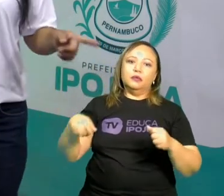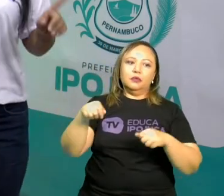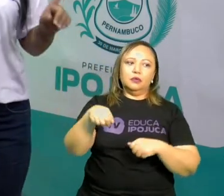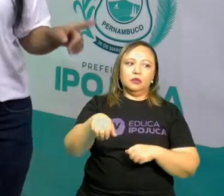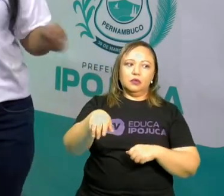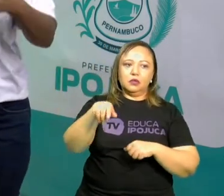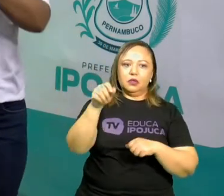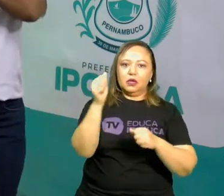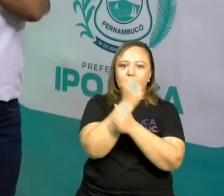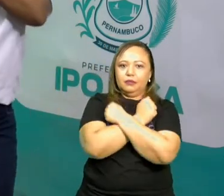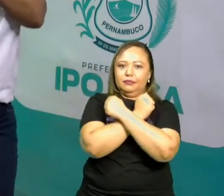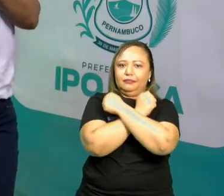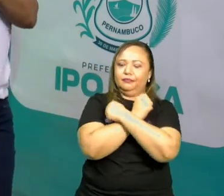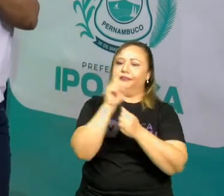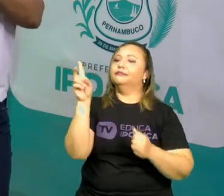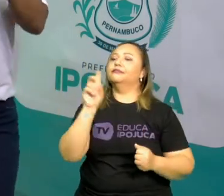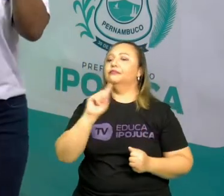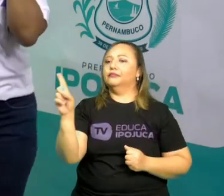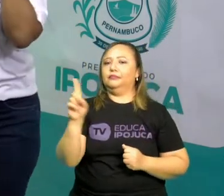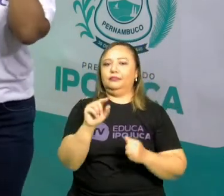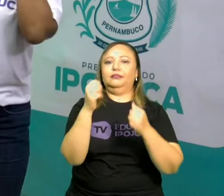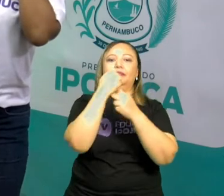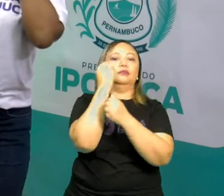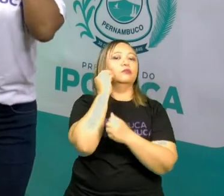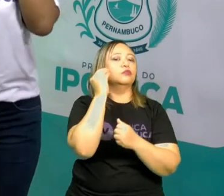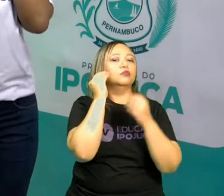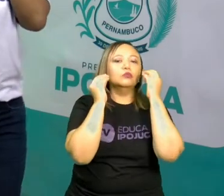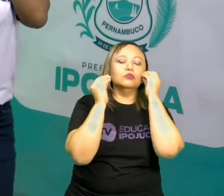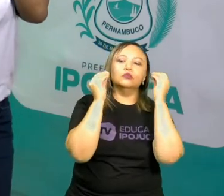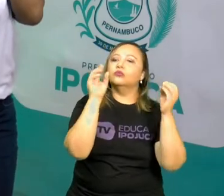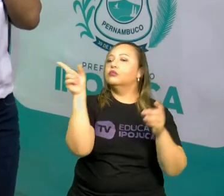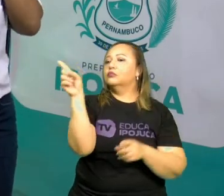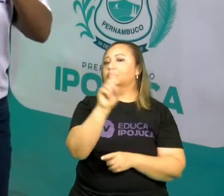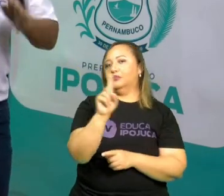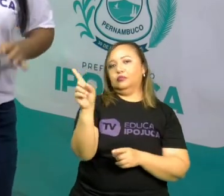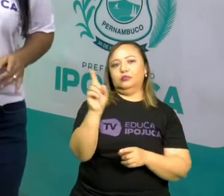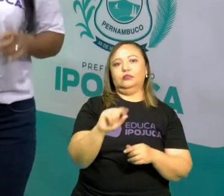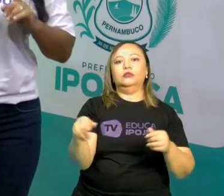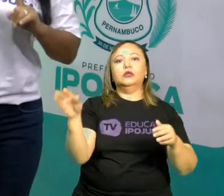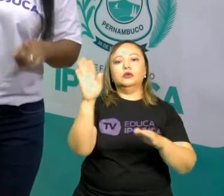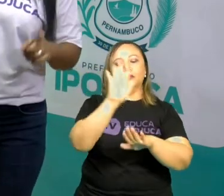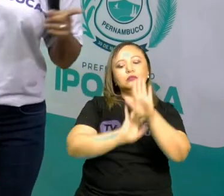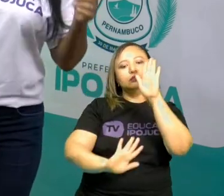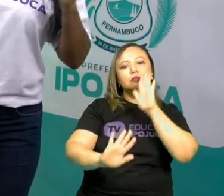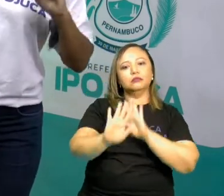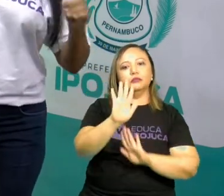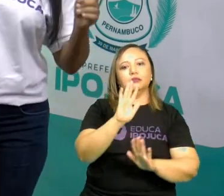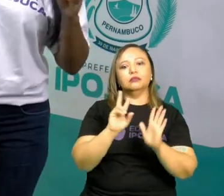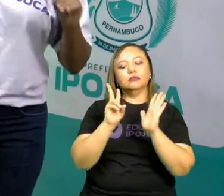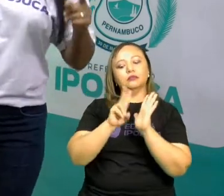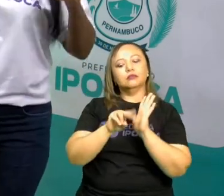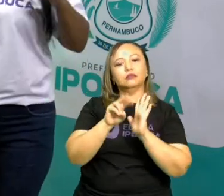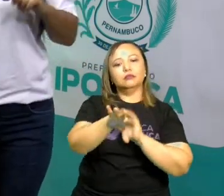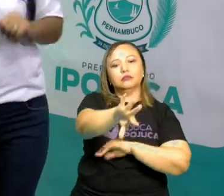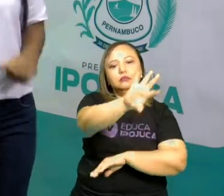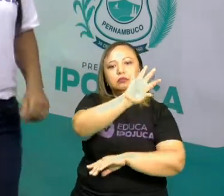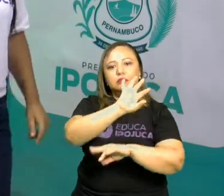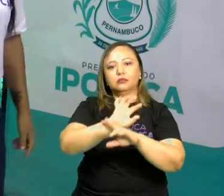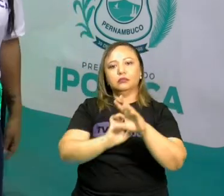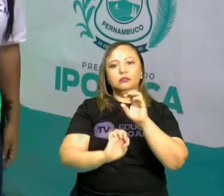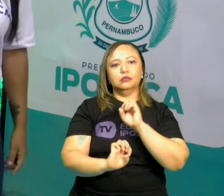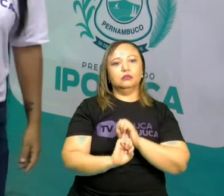Não pode abraçar, não pode beijar, pois tem que cuidar pro vírus não vir